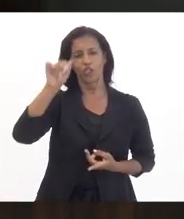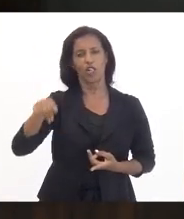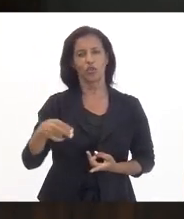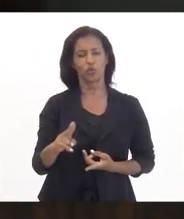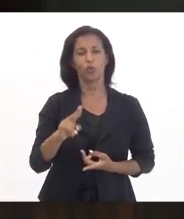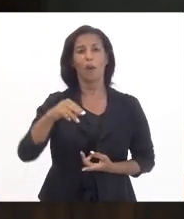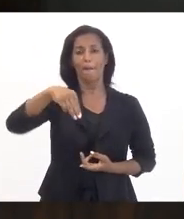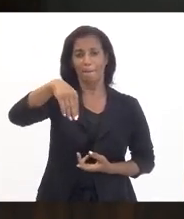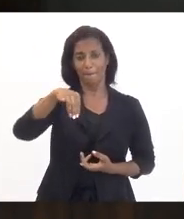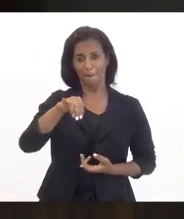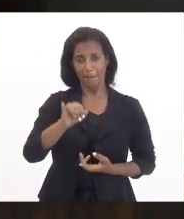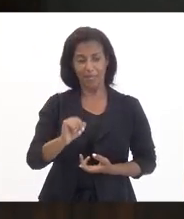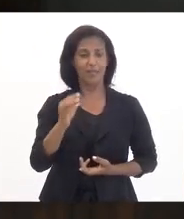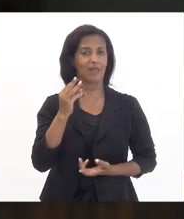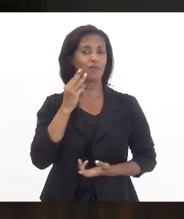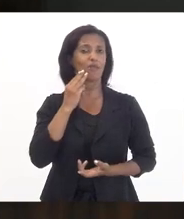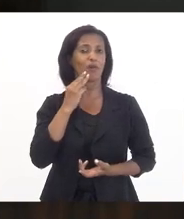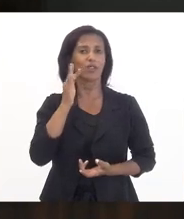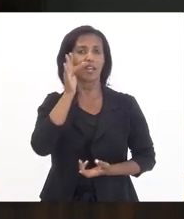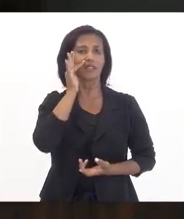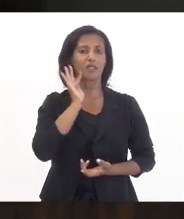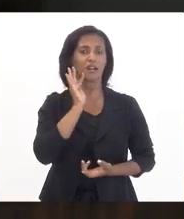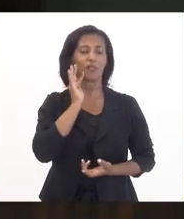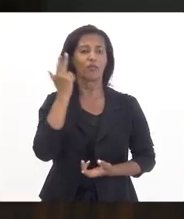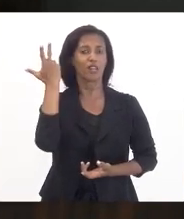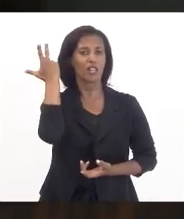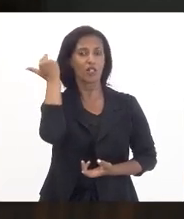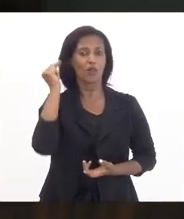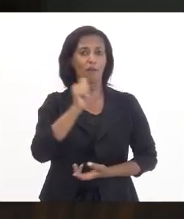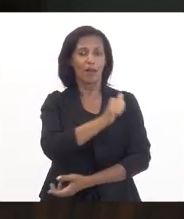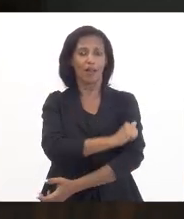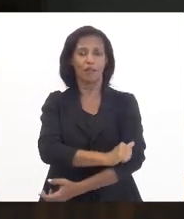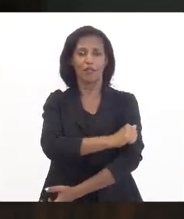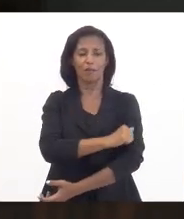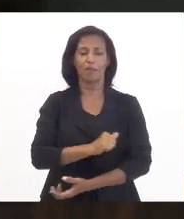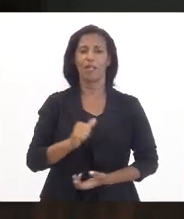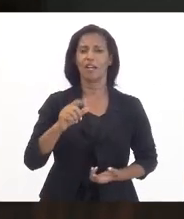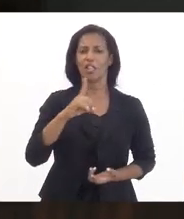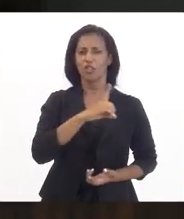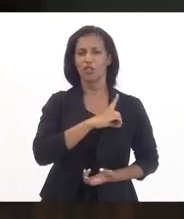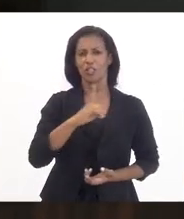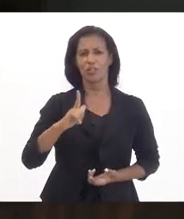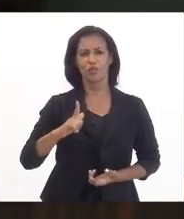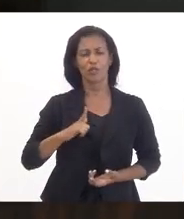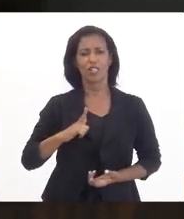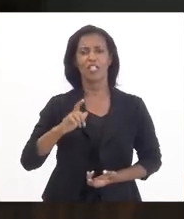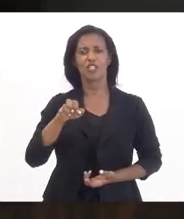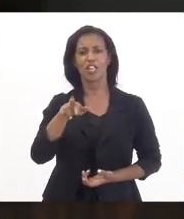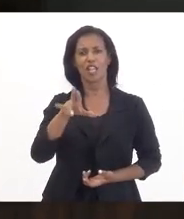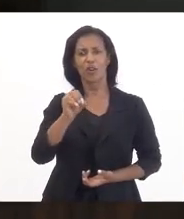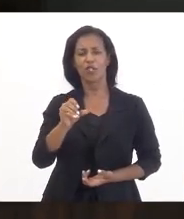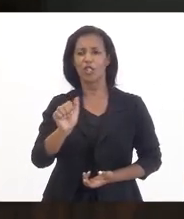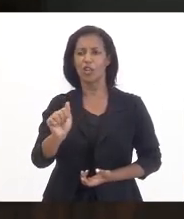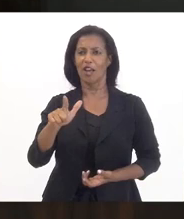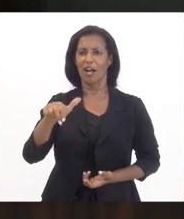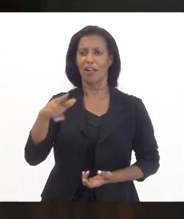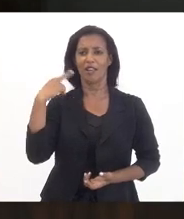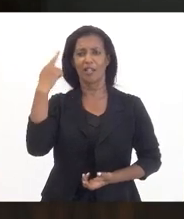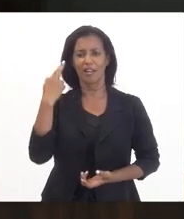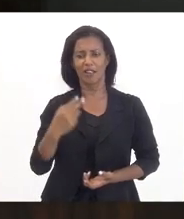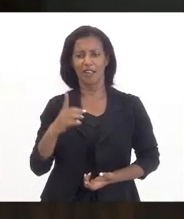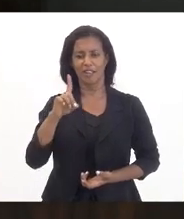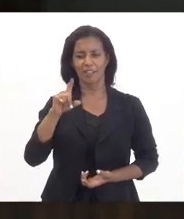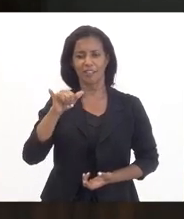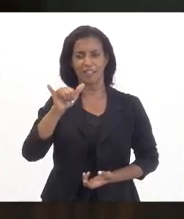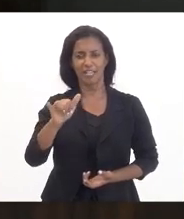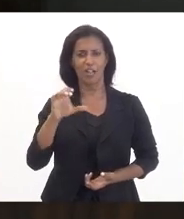Mink, Valdeque Carneiro, Flávio Serafini, Eliomar Coelho, Enfermeira Regiane, Dionísio Lins, Célia Jordão, Eurico Júnior, Alana Passos, Renata Souza, Daniel